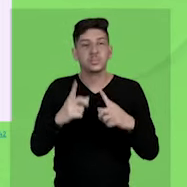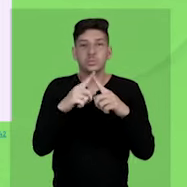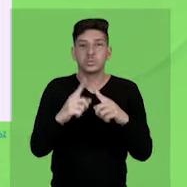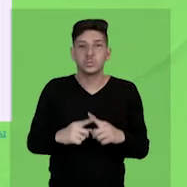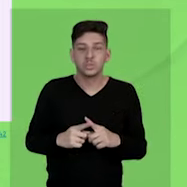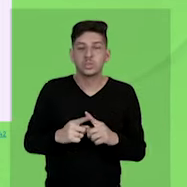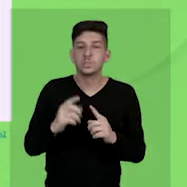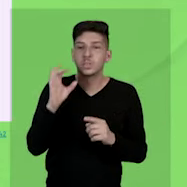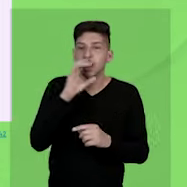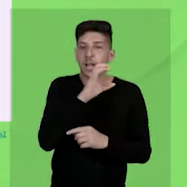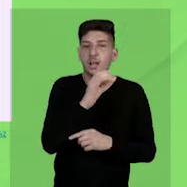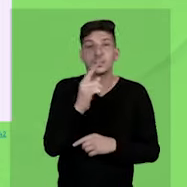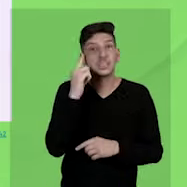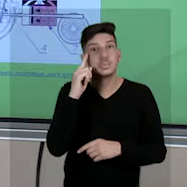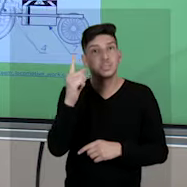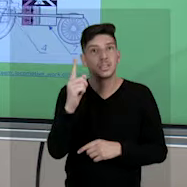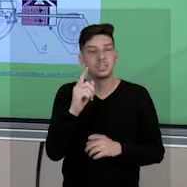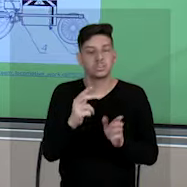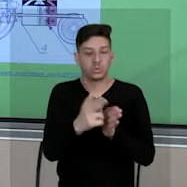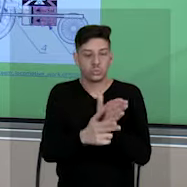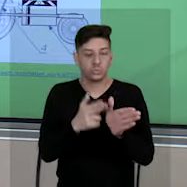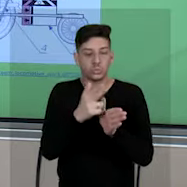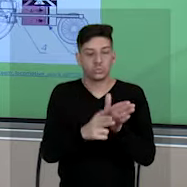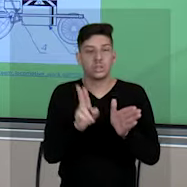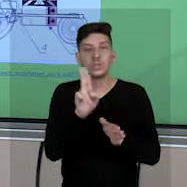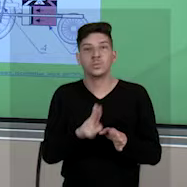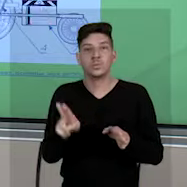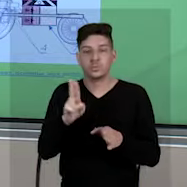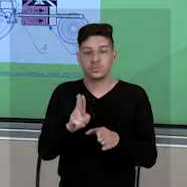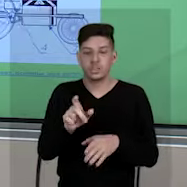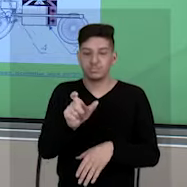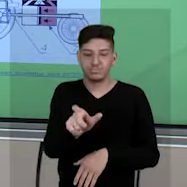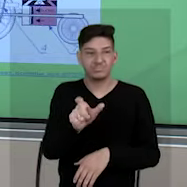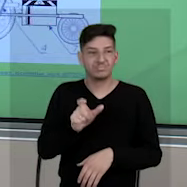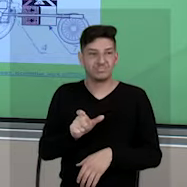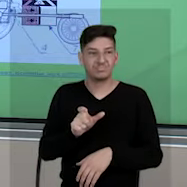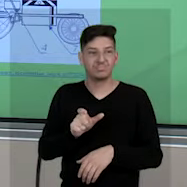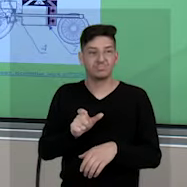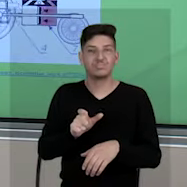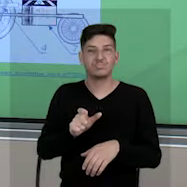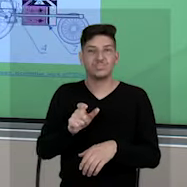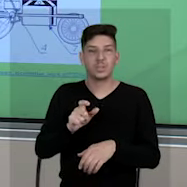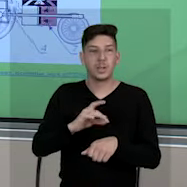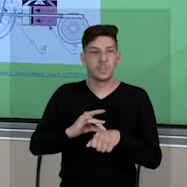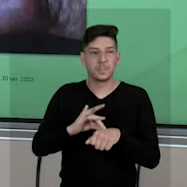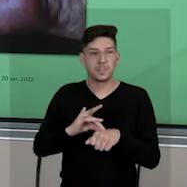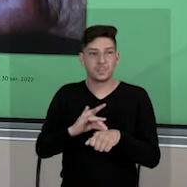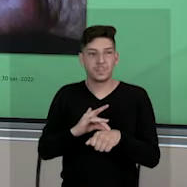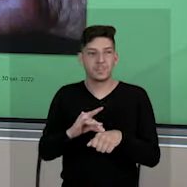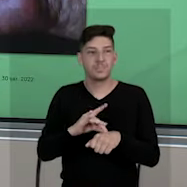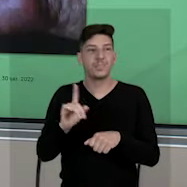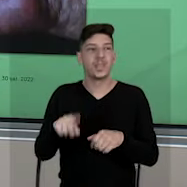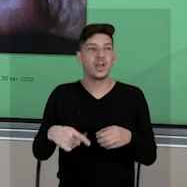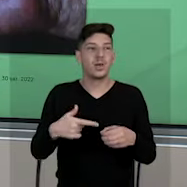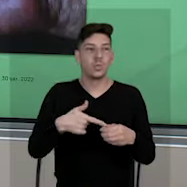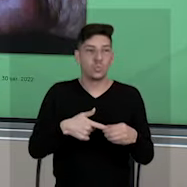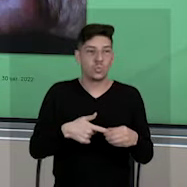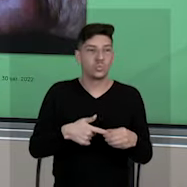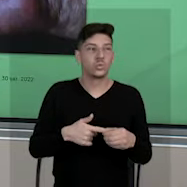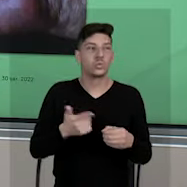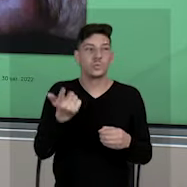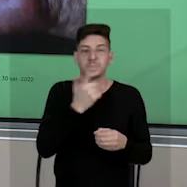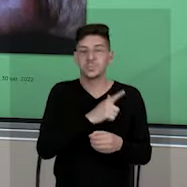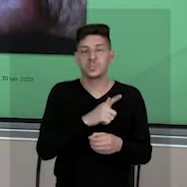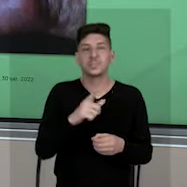por exemplo, como aquela que eu mostrei, ela utilizava o carvão. E o carvão era, né, o combustível ali que ia gerar a